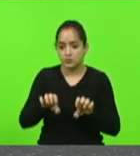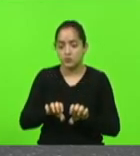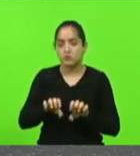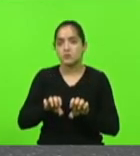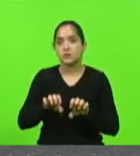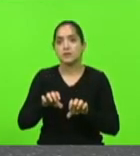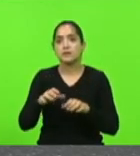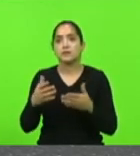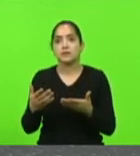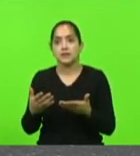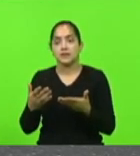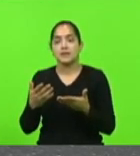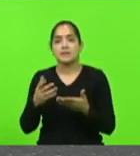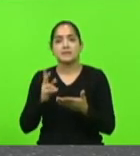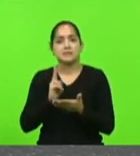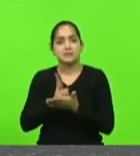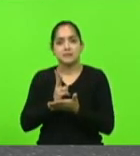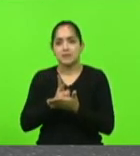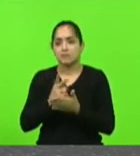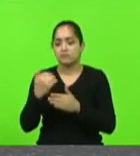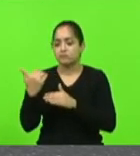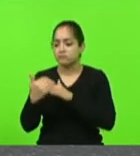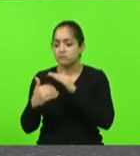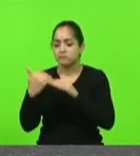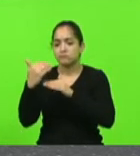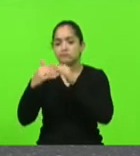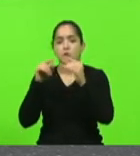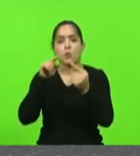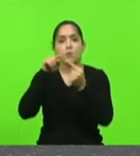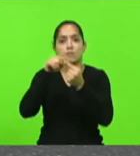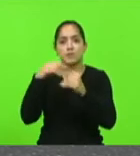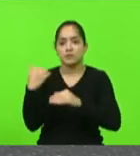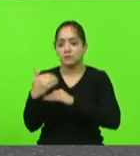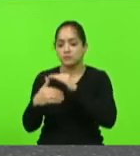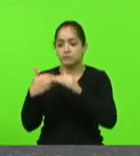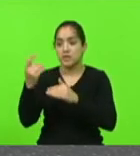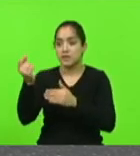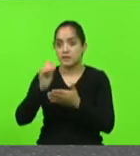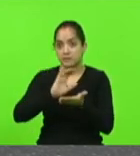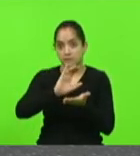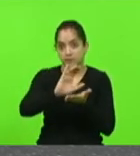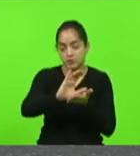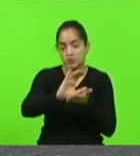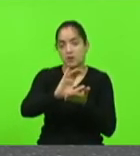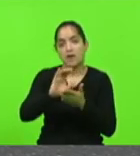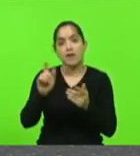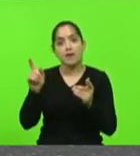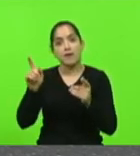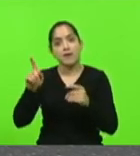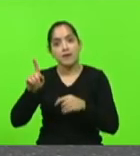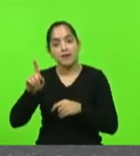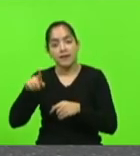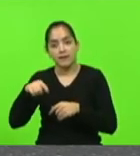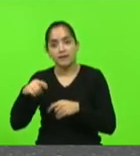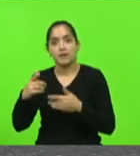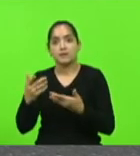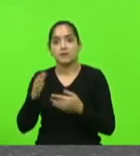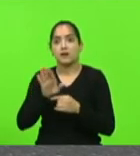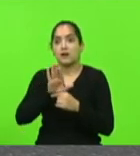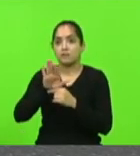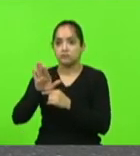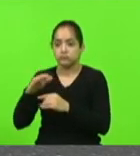sempre é sinônimo de desenvolvimento. Investir em infraestrutura é investir numa Santa Catarina